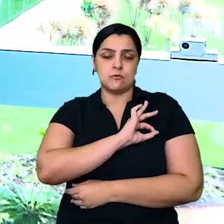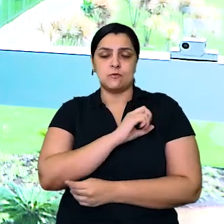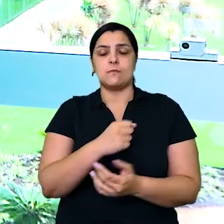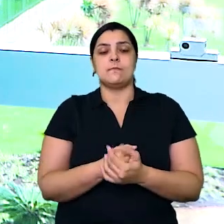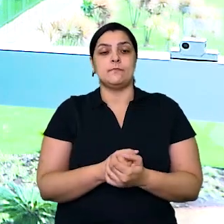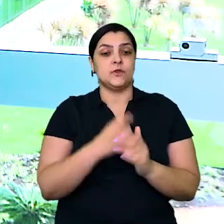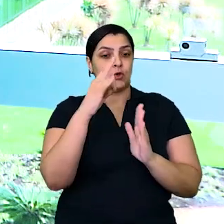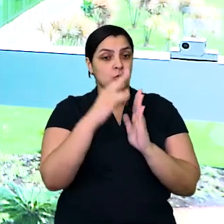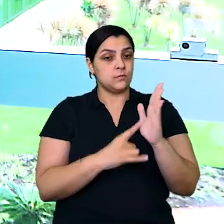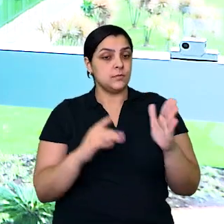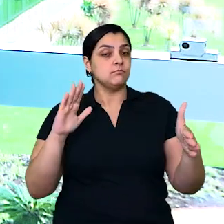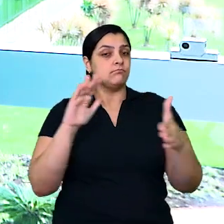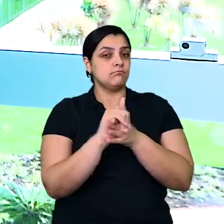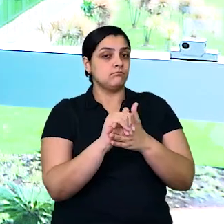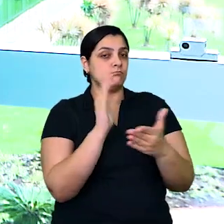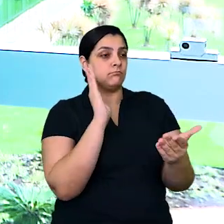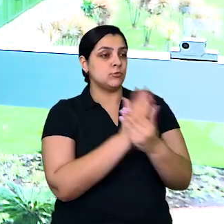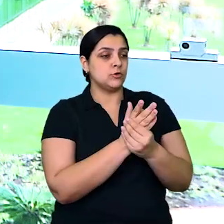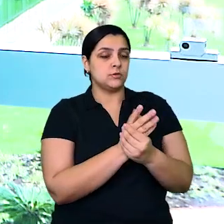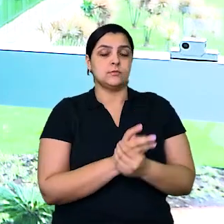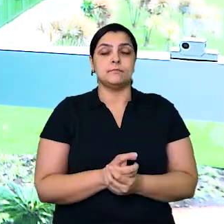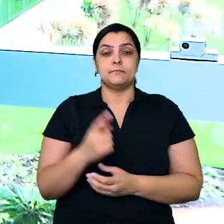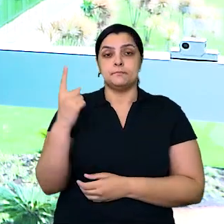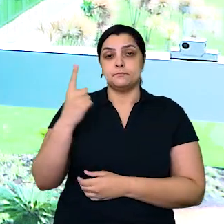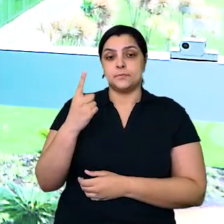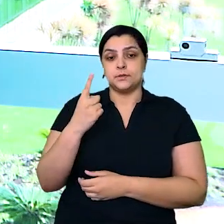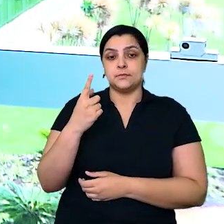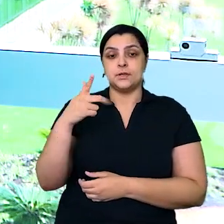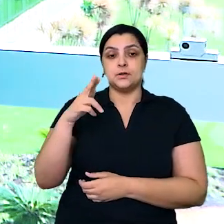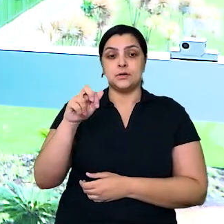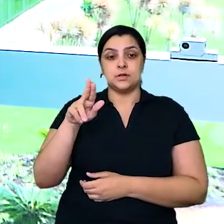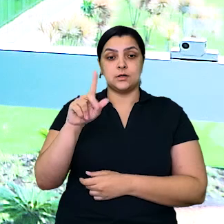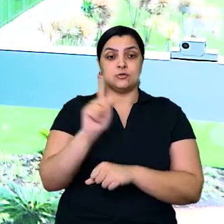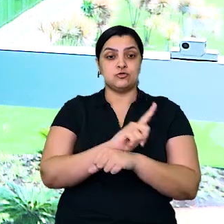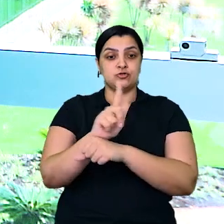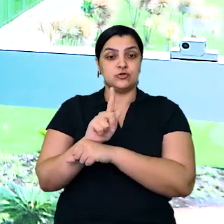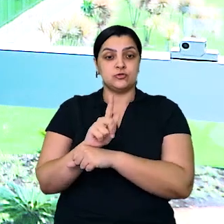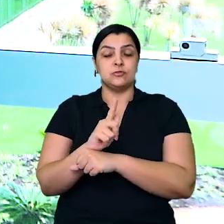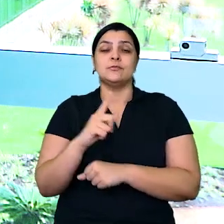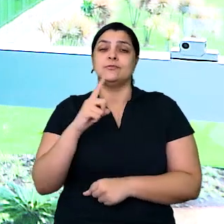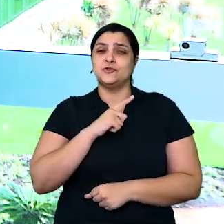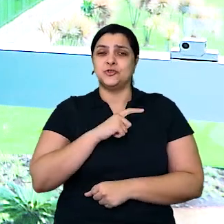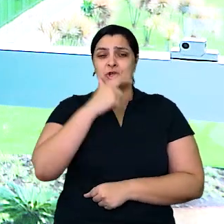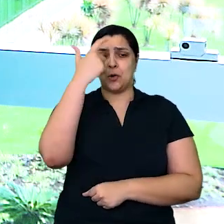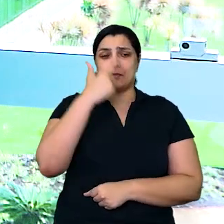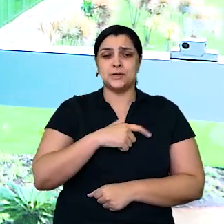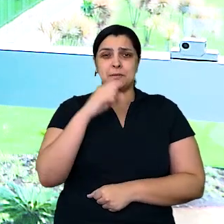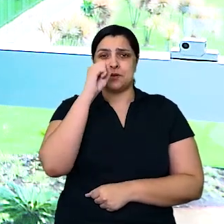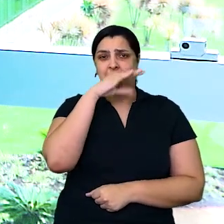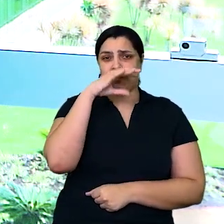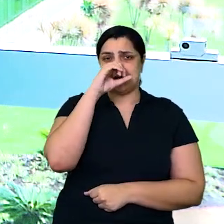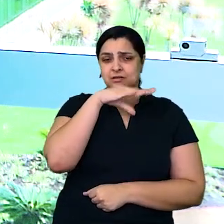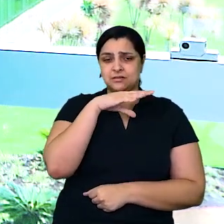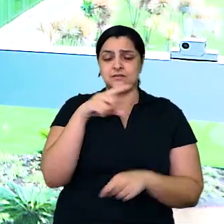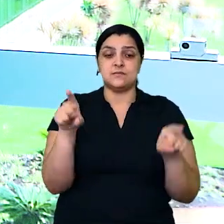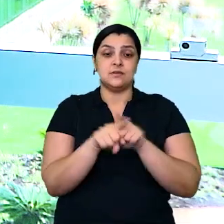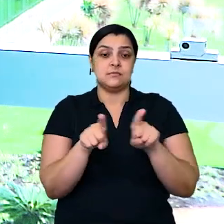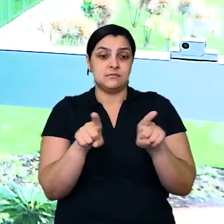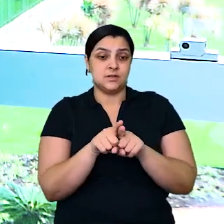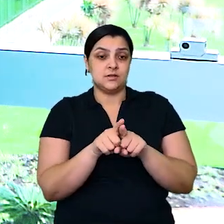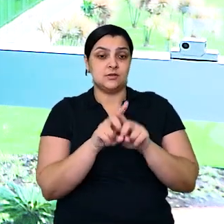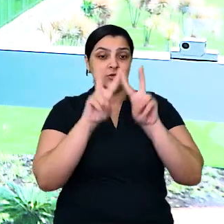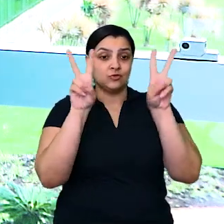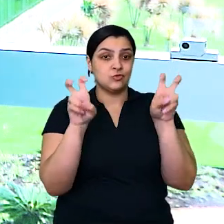O documento foi juntado ao processo. Em primeiro grau, ficou constatado que o gestor tinha comportamento agressivo, especialmente